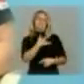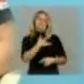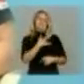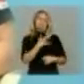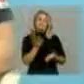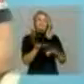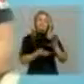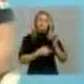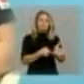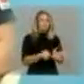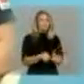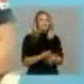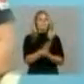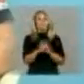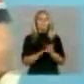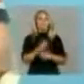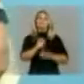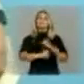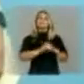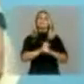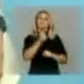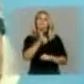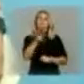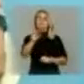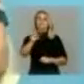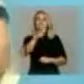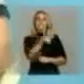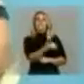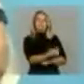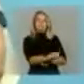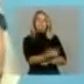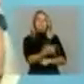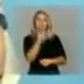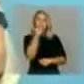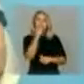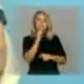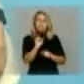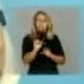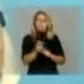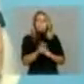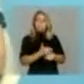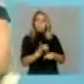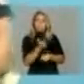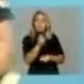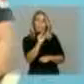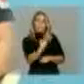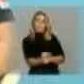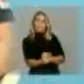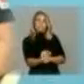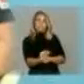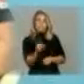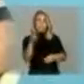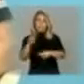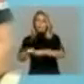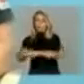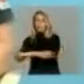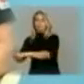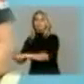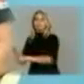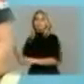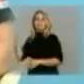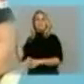né? E em 62, ela amenizava um pouco o isolamento compulsório, mas ainda permitia. Somente